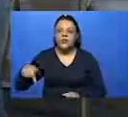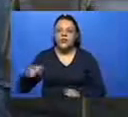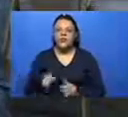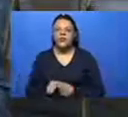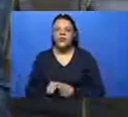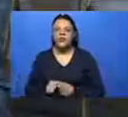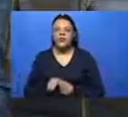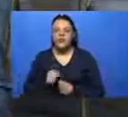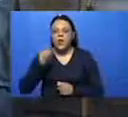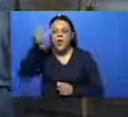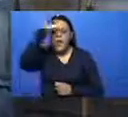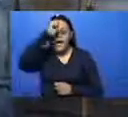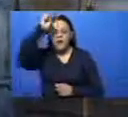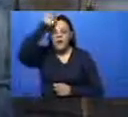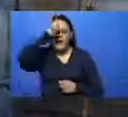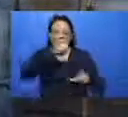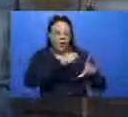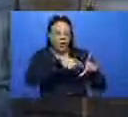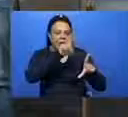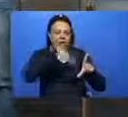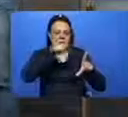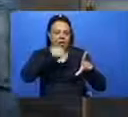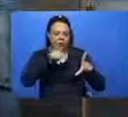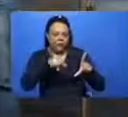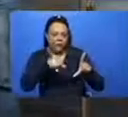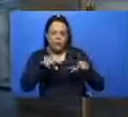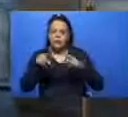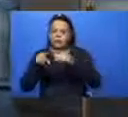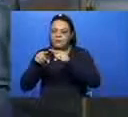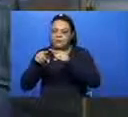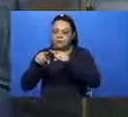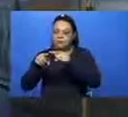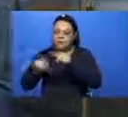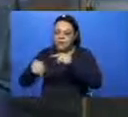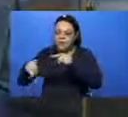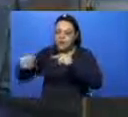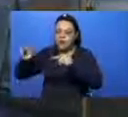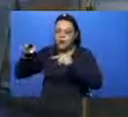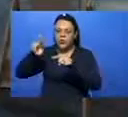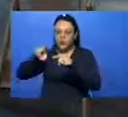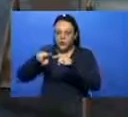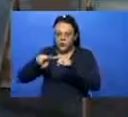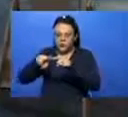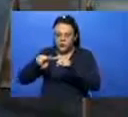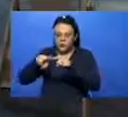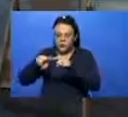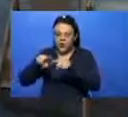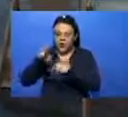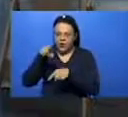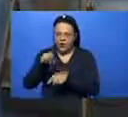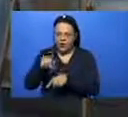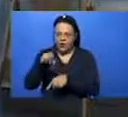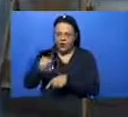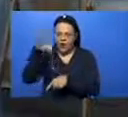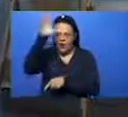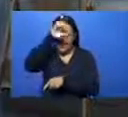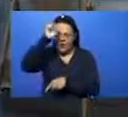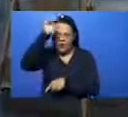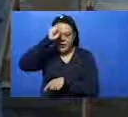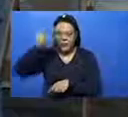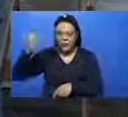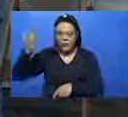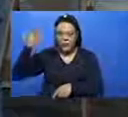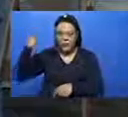sobre gráfico de setores. Vocês já aprenderam no passado. Nessa aula